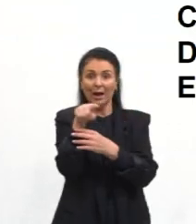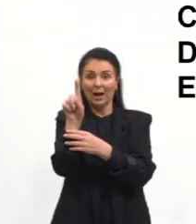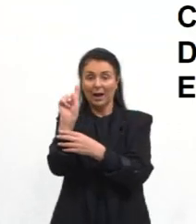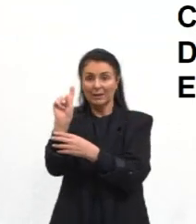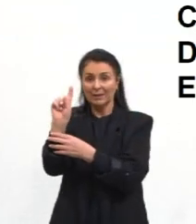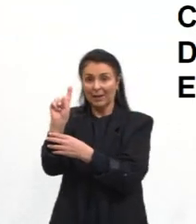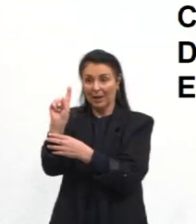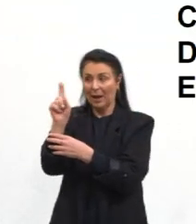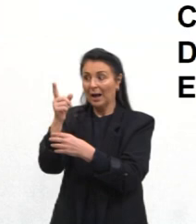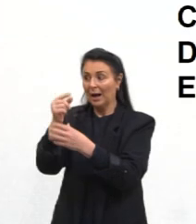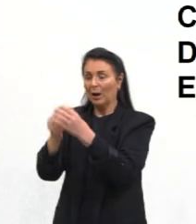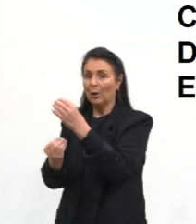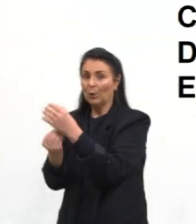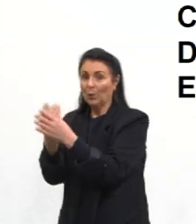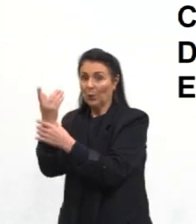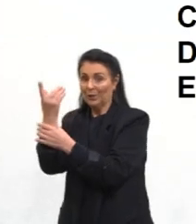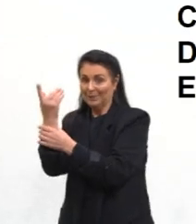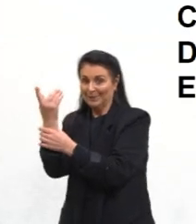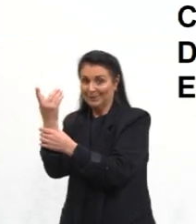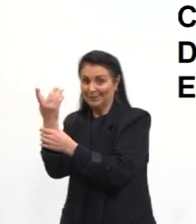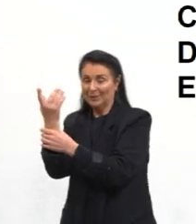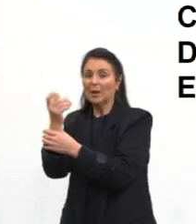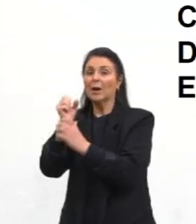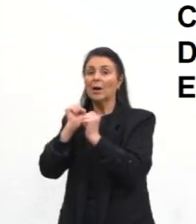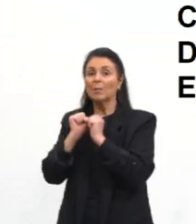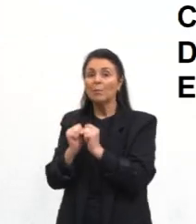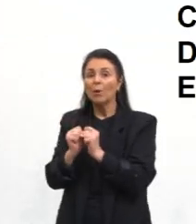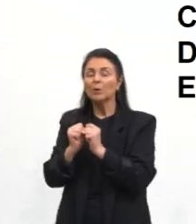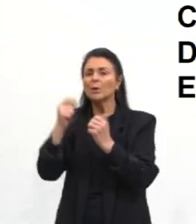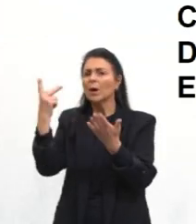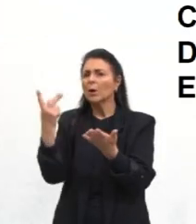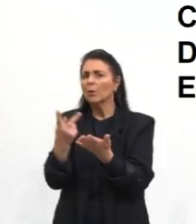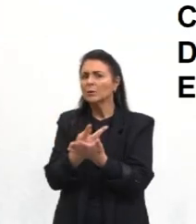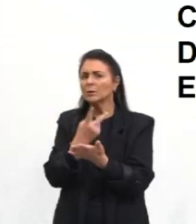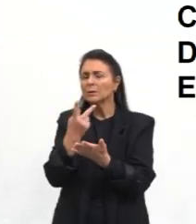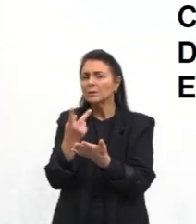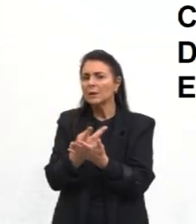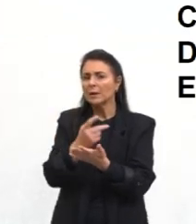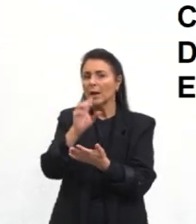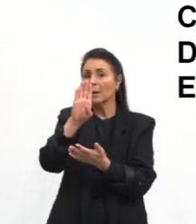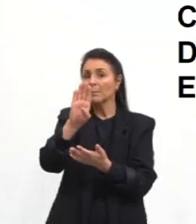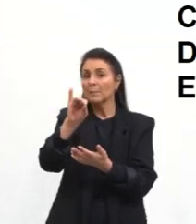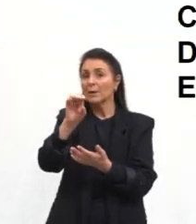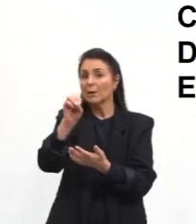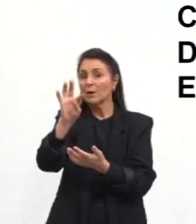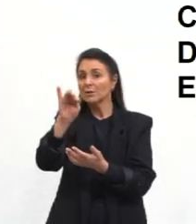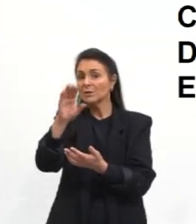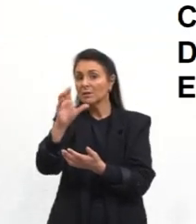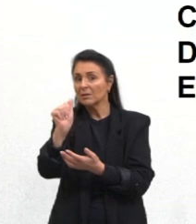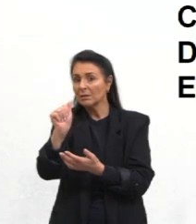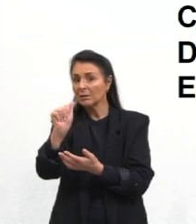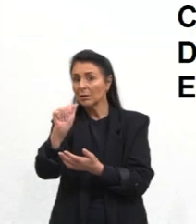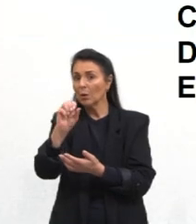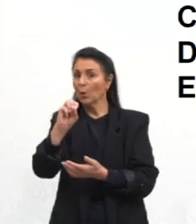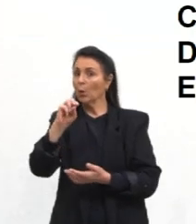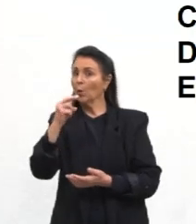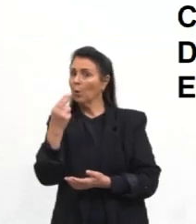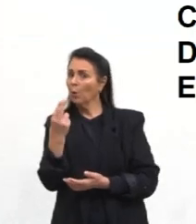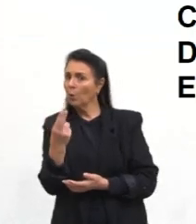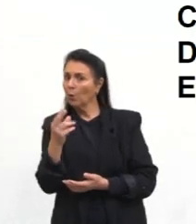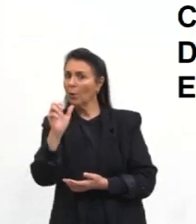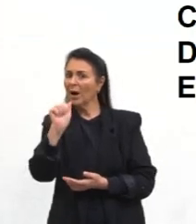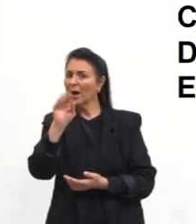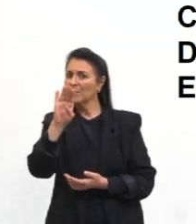de outra pode ser realizada biótica ou abioticamente gente quando